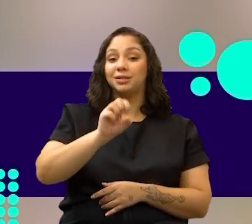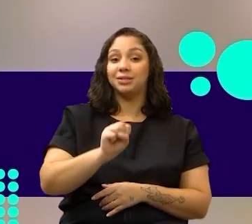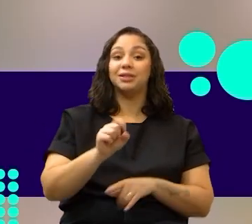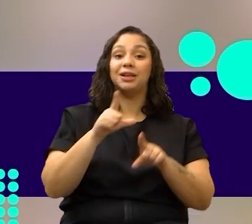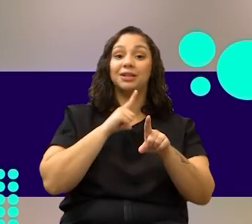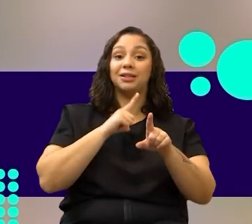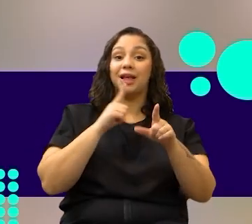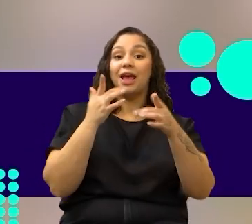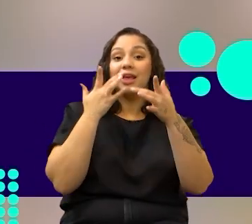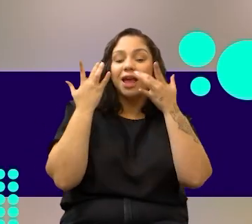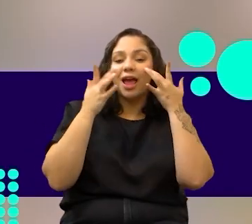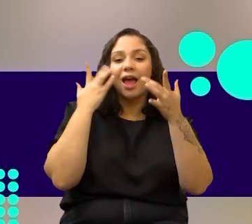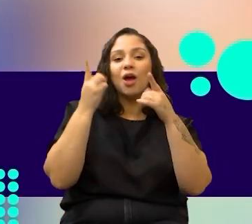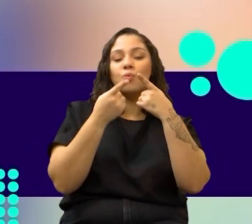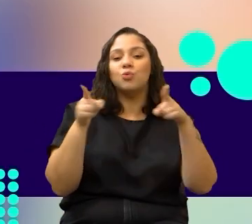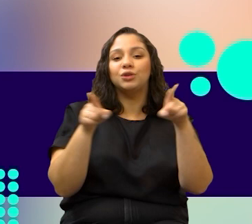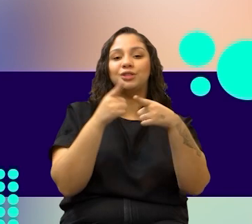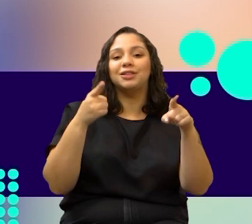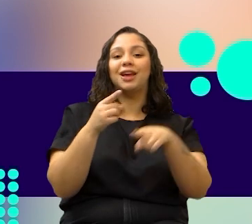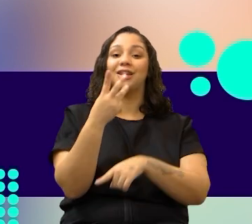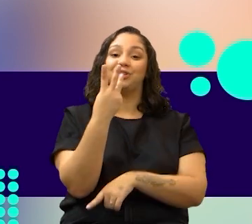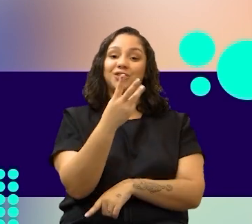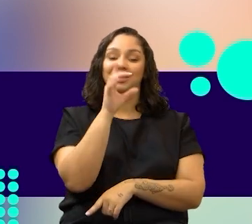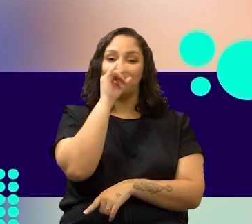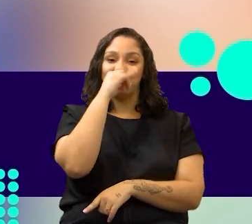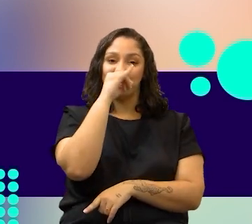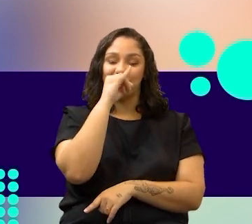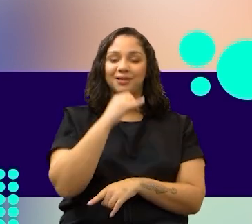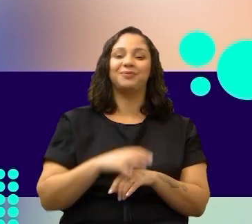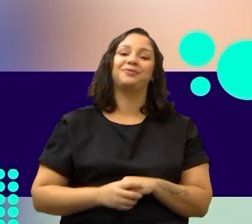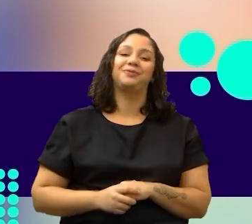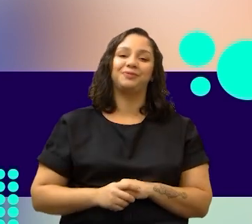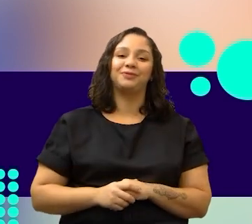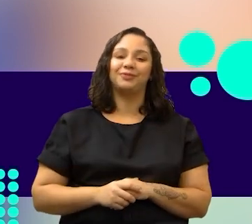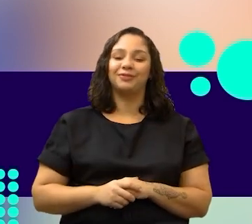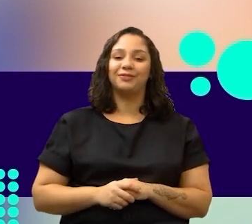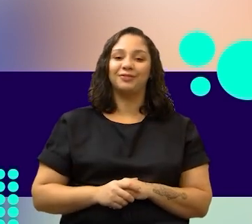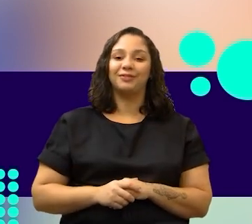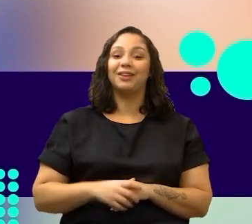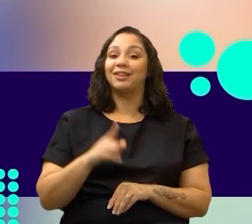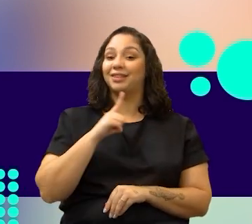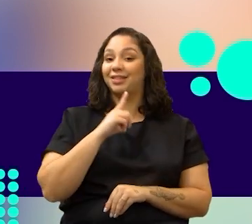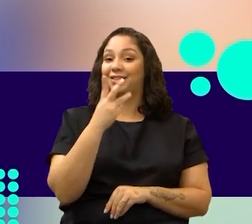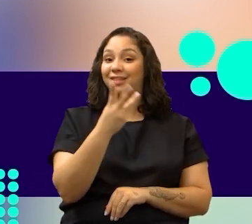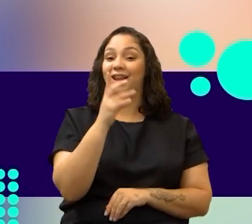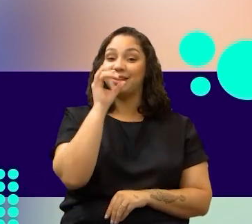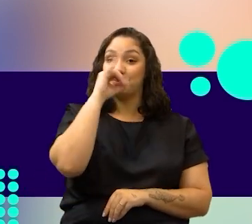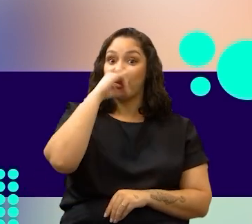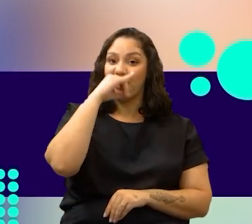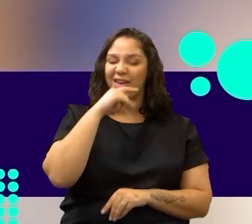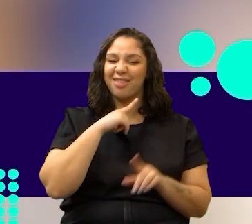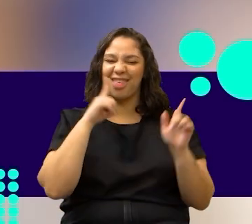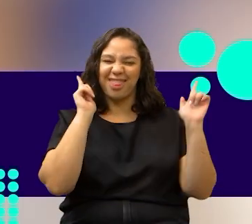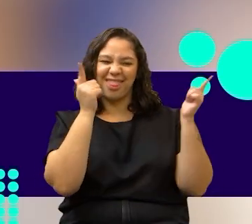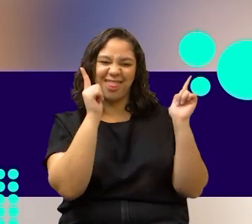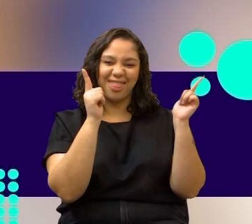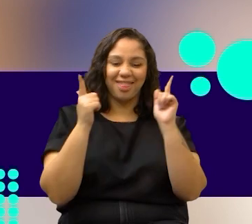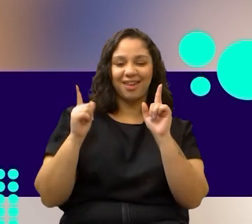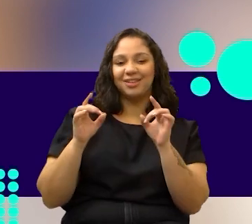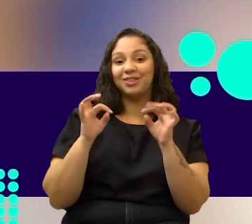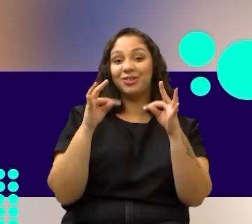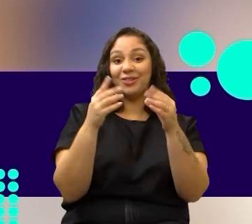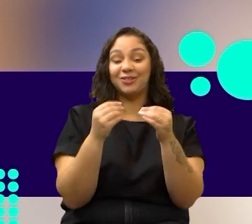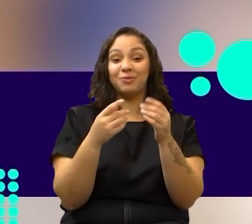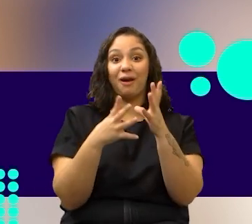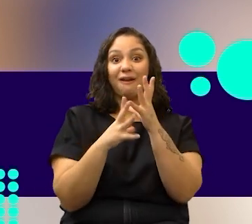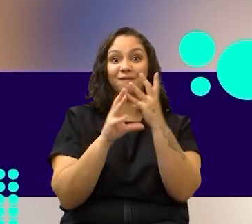infantil Os Três Porquinhos. A história dos irmãos Prático, Cícero e Heitor. 3 porquinhos que aprontam todas